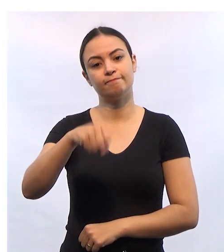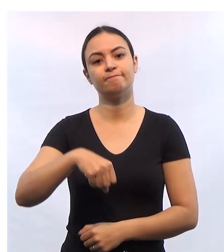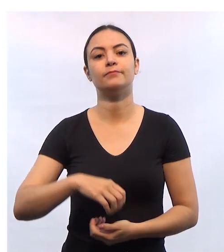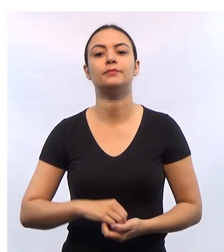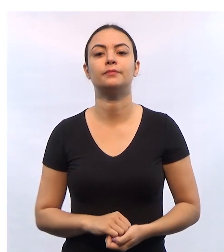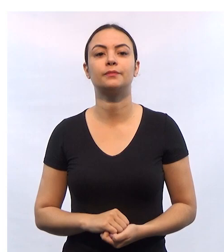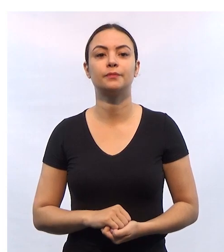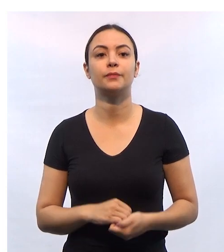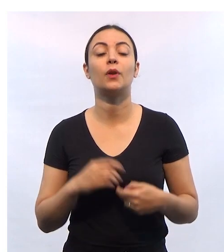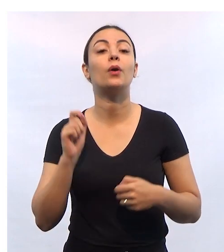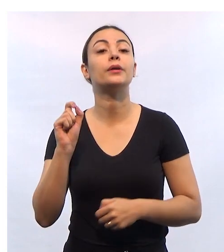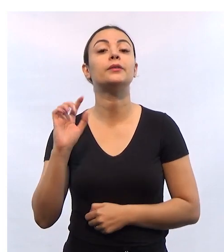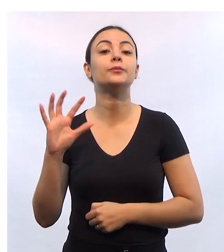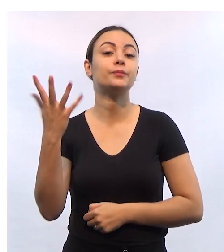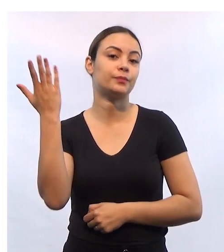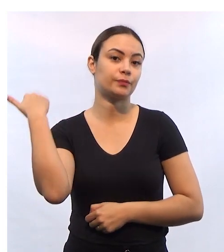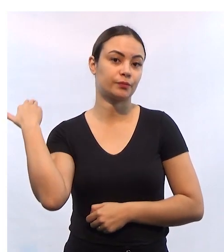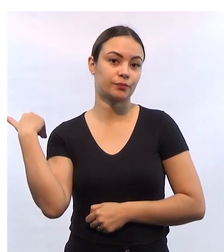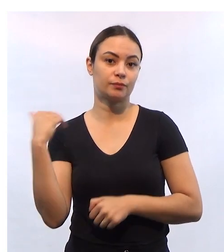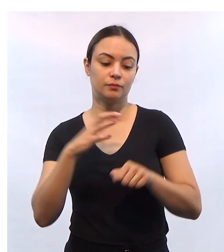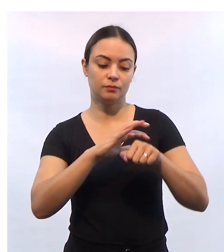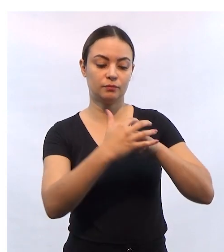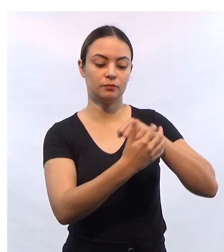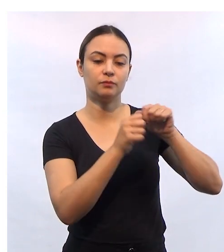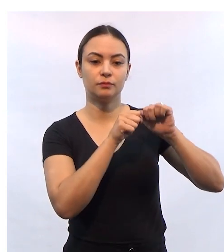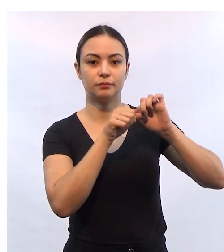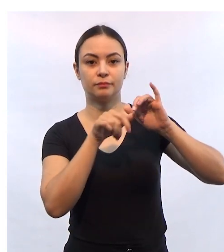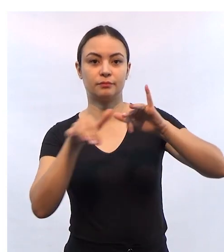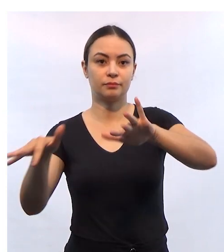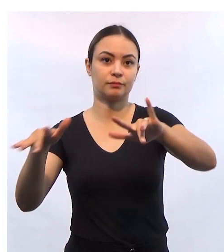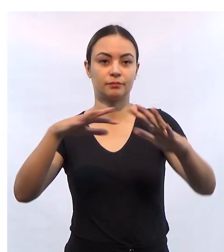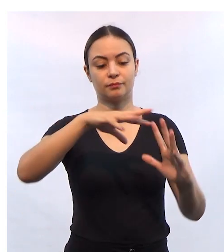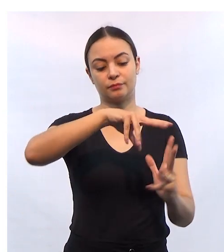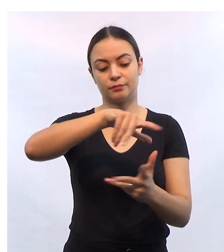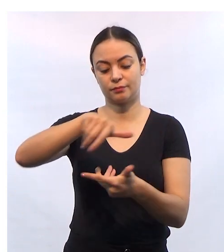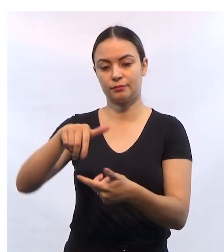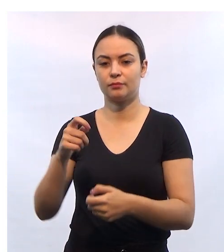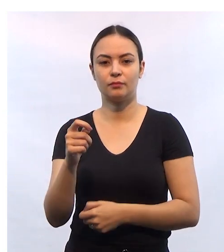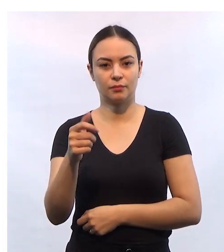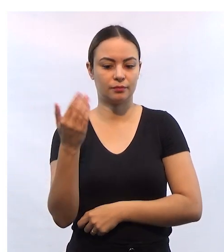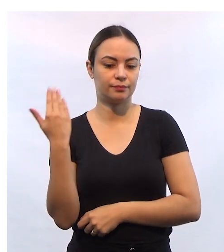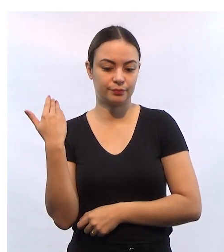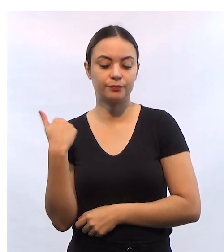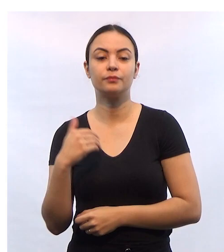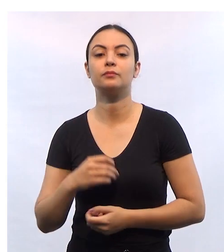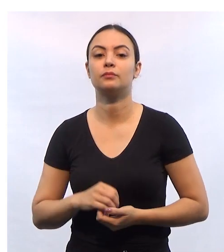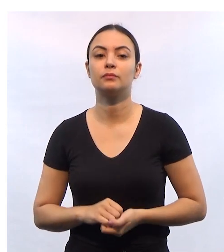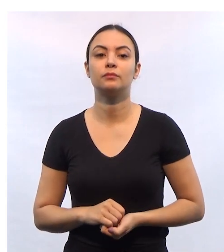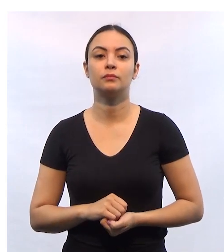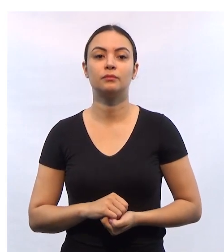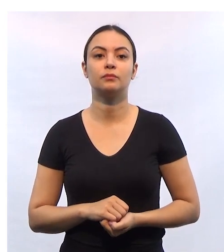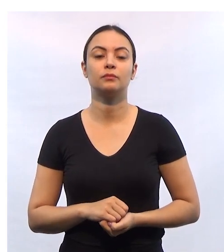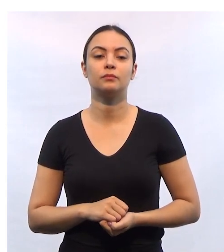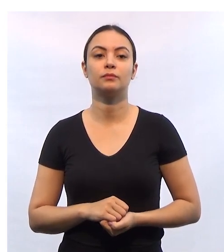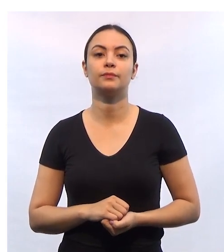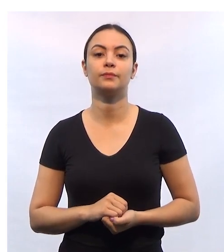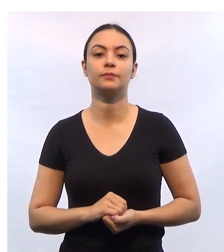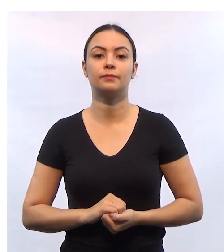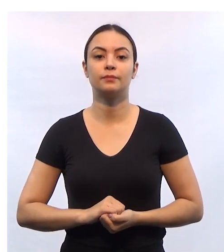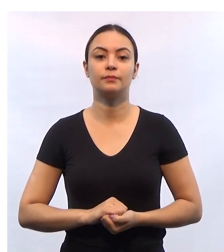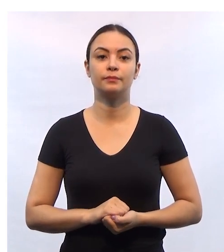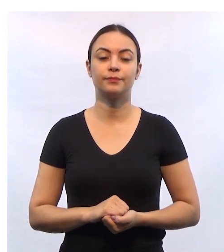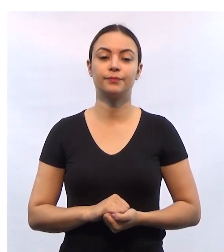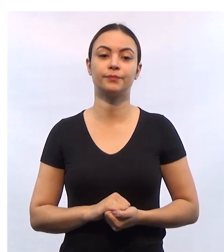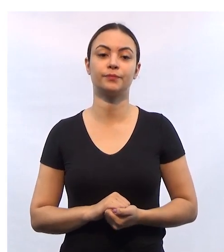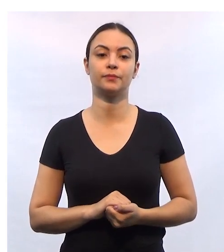Gente, nós passamos aí, ó, né, por uma situação bem complicada, né? Há pouco tempo, muito recente,